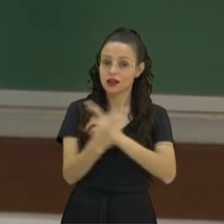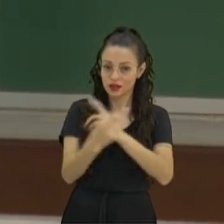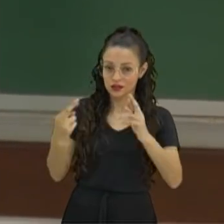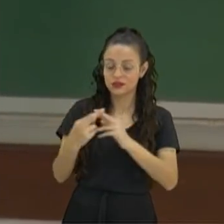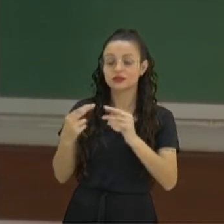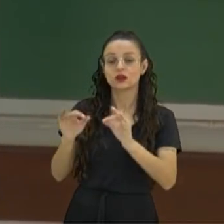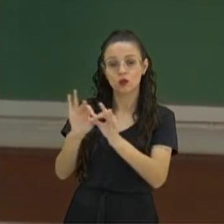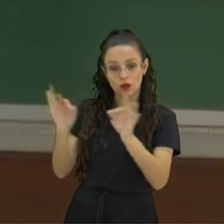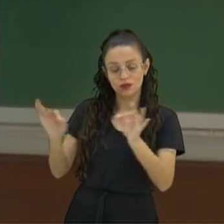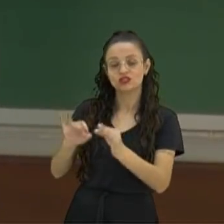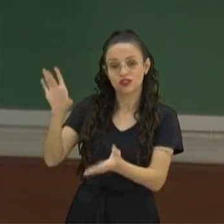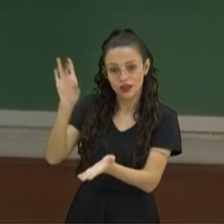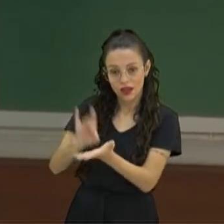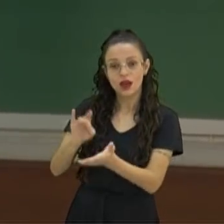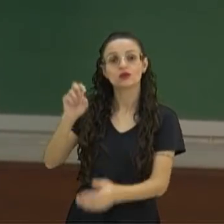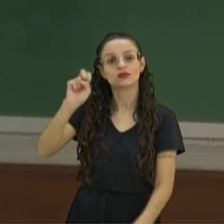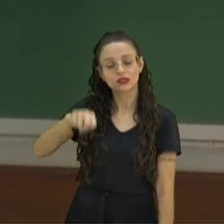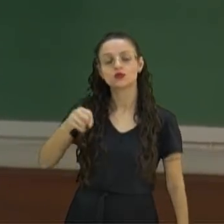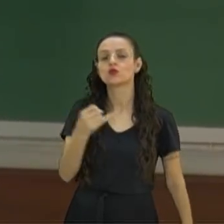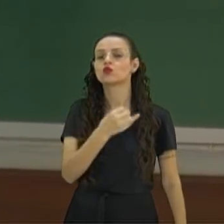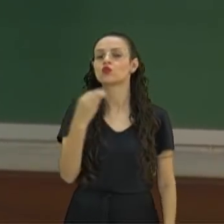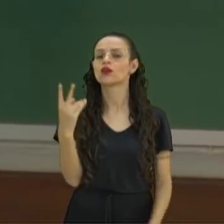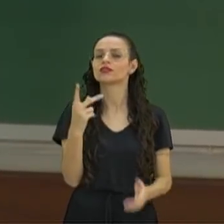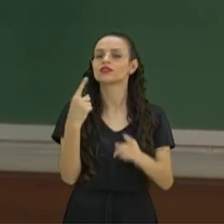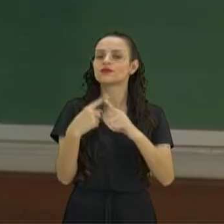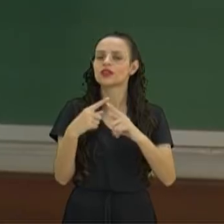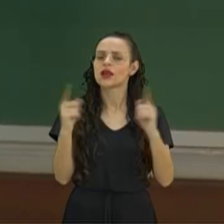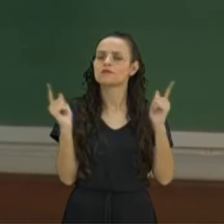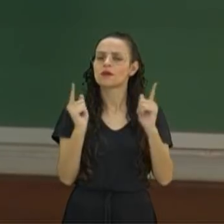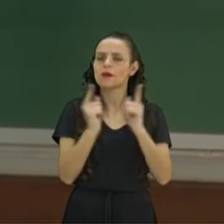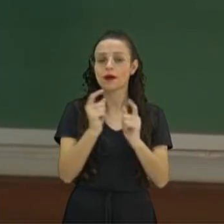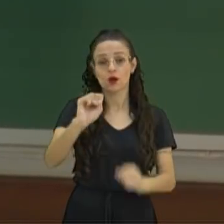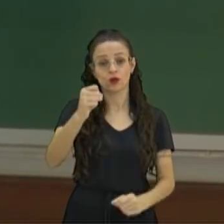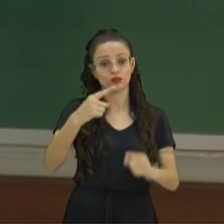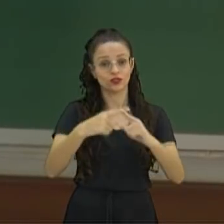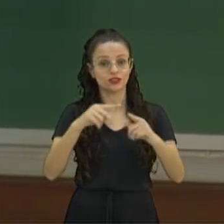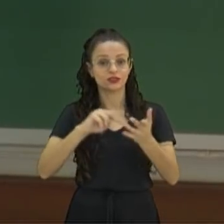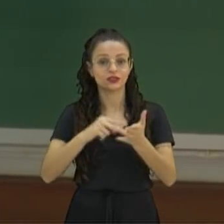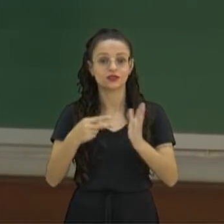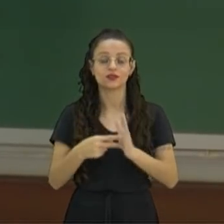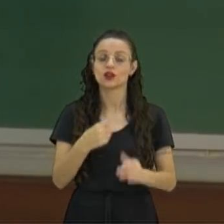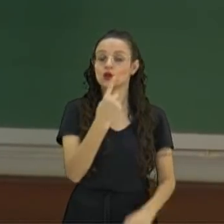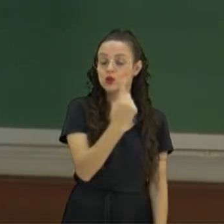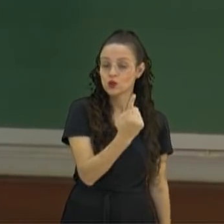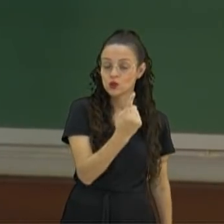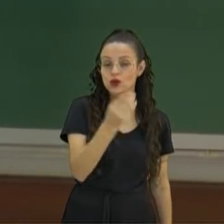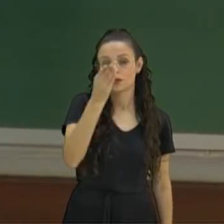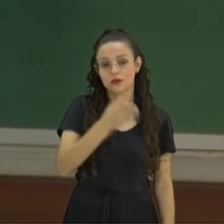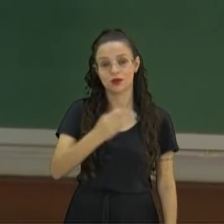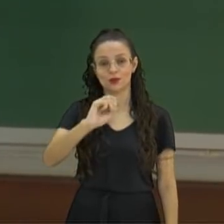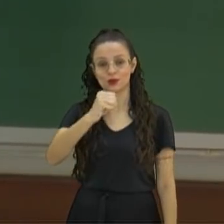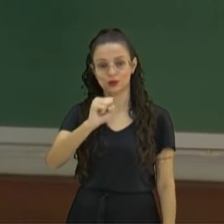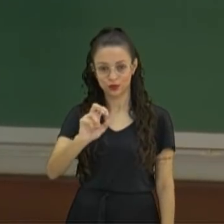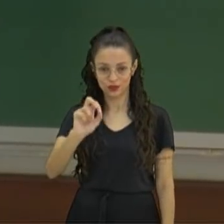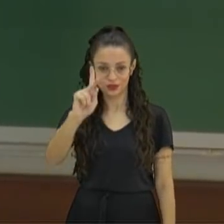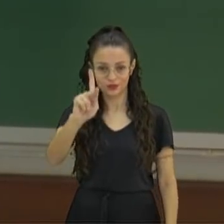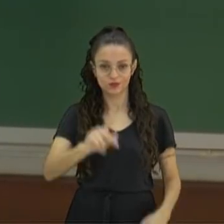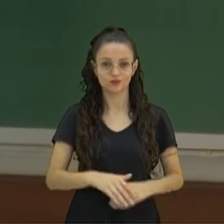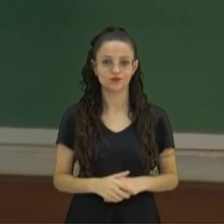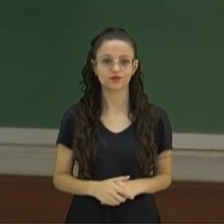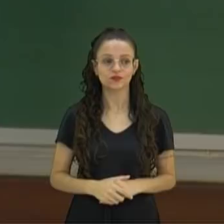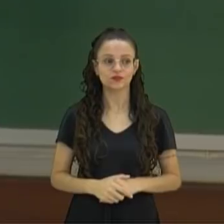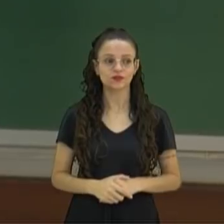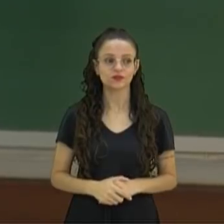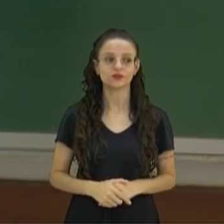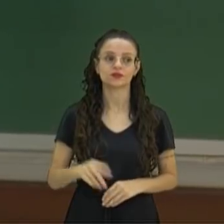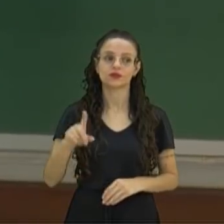objeto? Sim. Quantas vezes eu reduzi? 8 vezes. Ou seja, vai ser uma escala de 1 para 8, ok? Então,